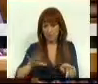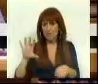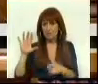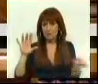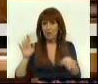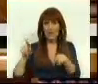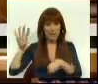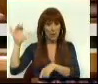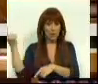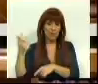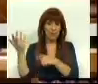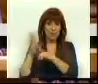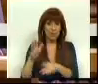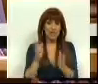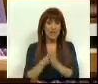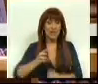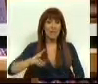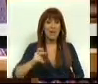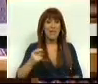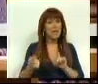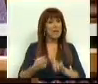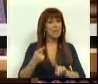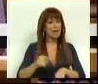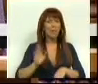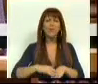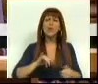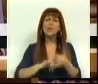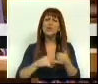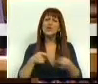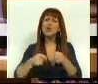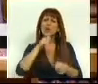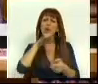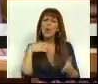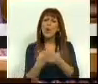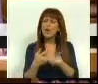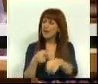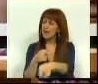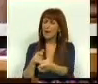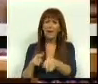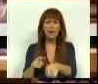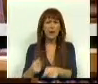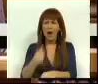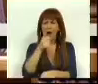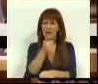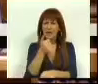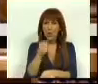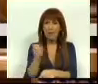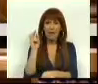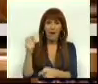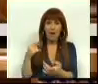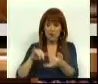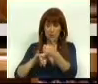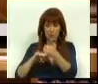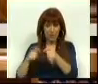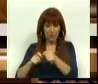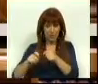aconteceu, por exemplo, em Santa Maria da Feira, com a concessão da gestão da água à Indáqua, 50 anos de